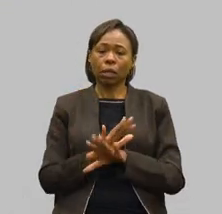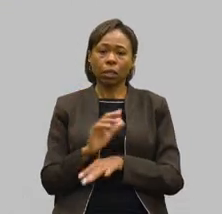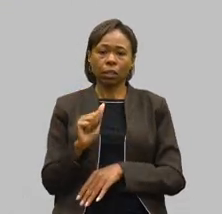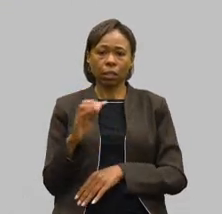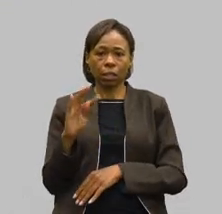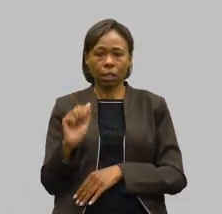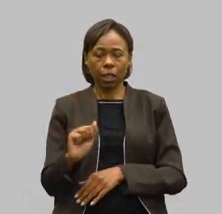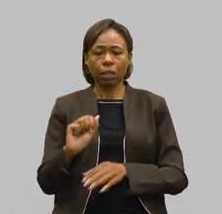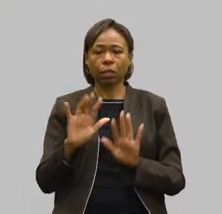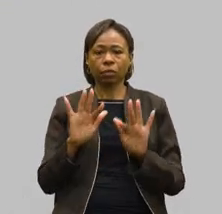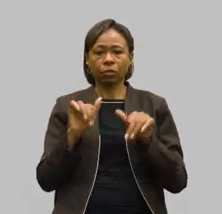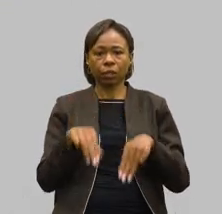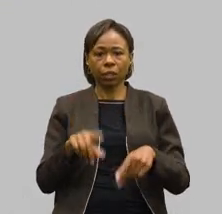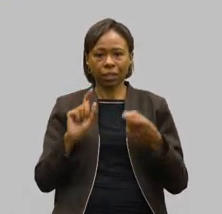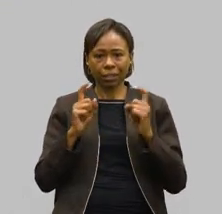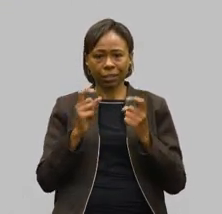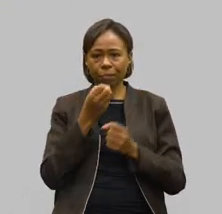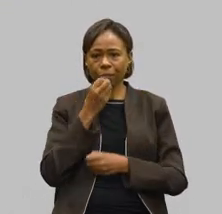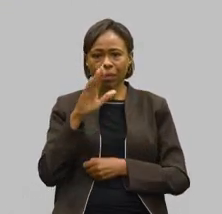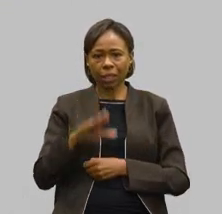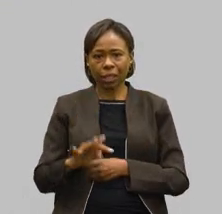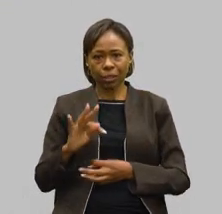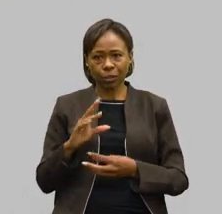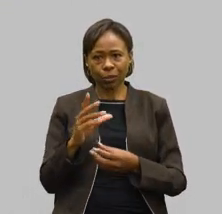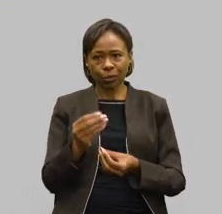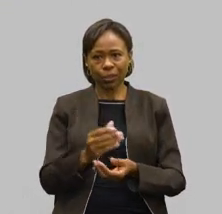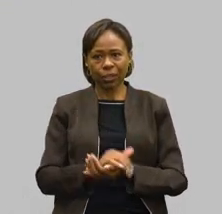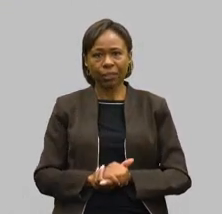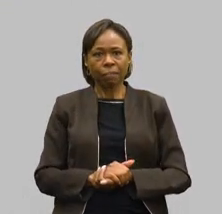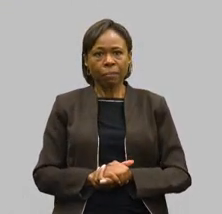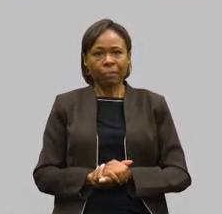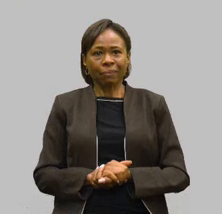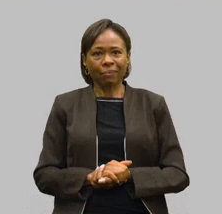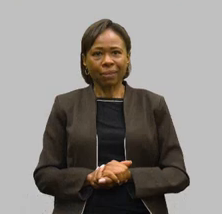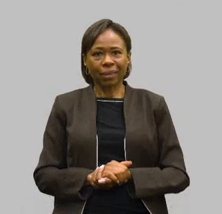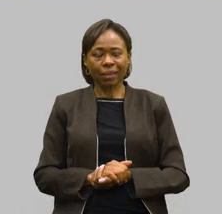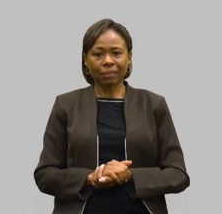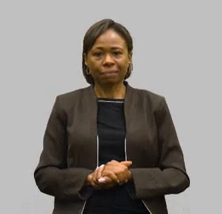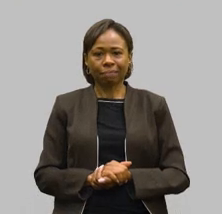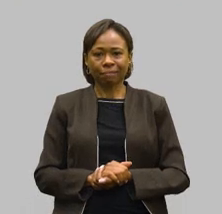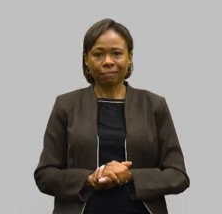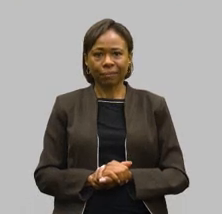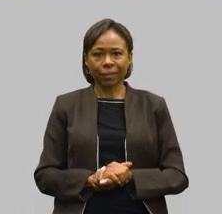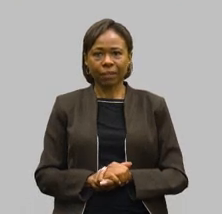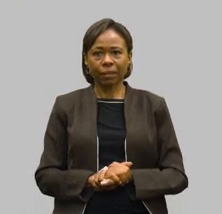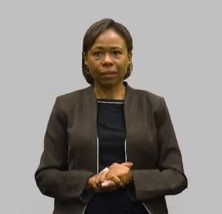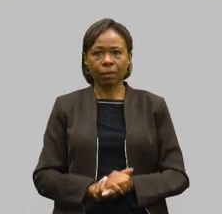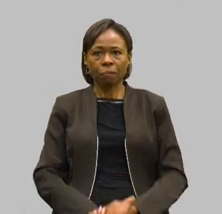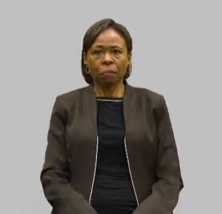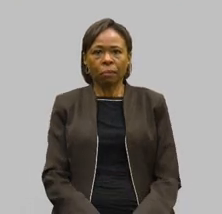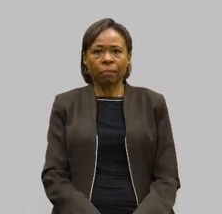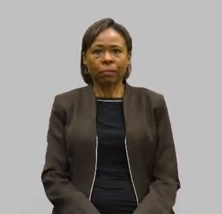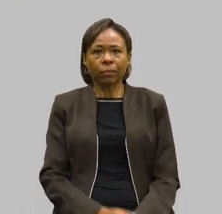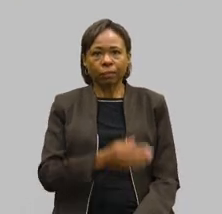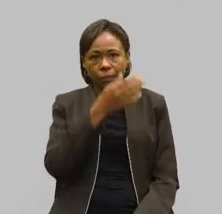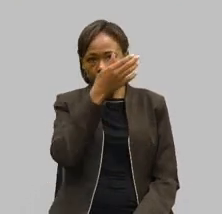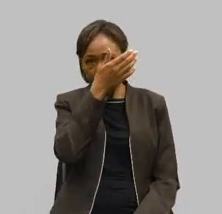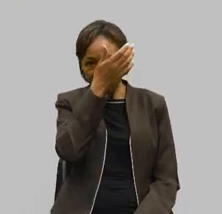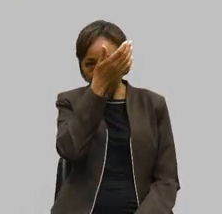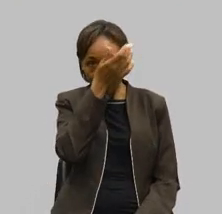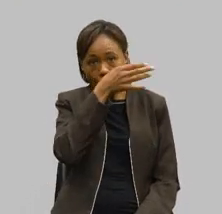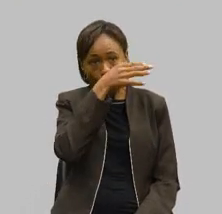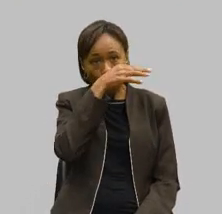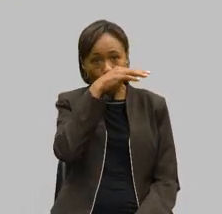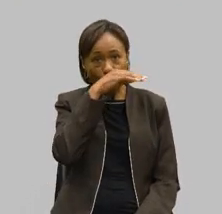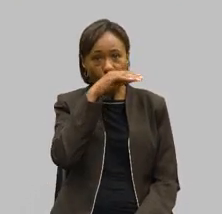encerra os trabados Boa tarde a todos senhora fica aí mais um pouquinho tá secretária Obrigada